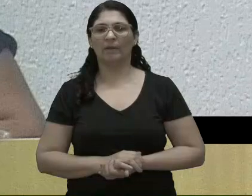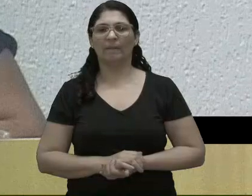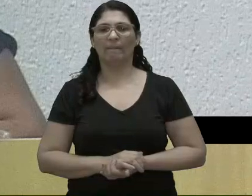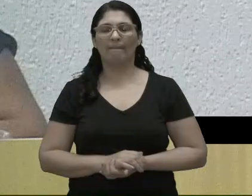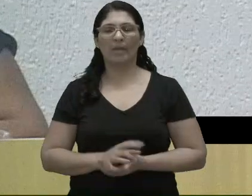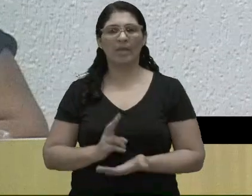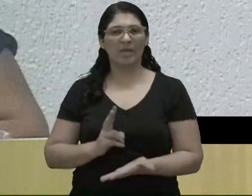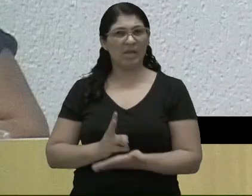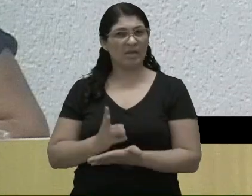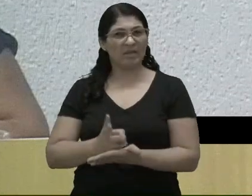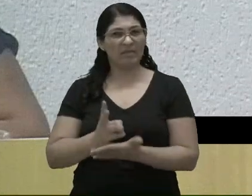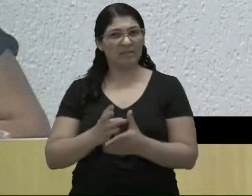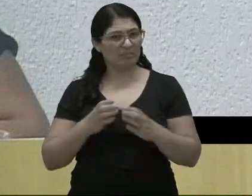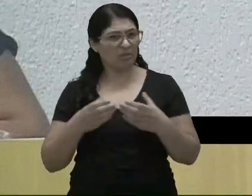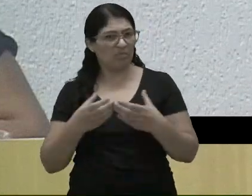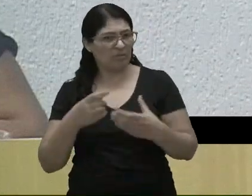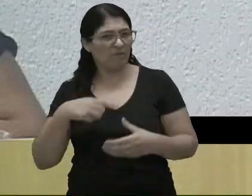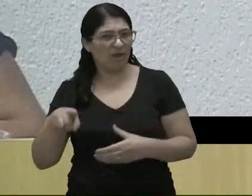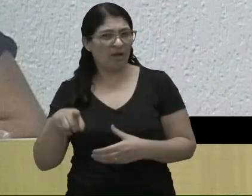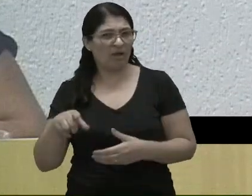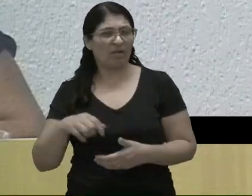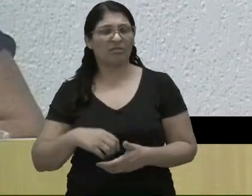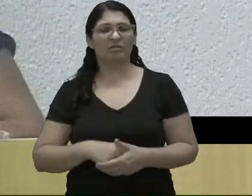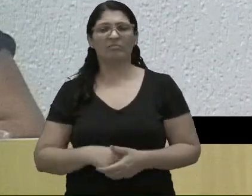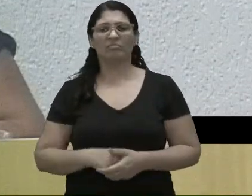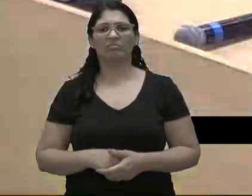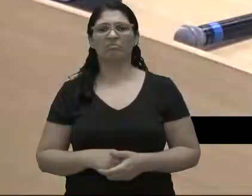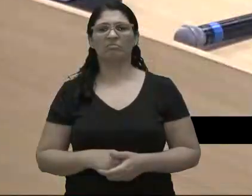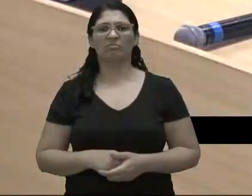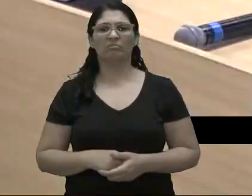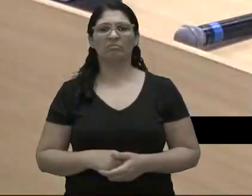Regularmente essa comissão passa na unidade?